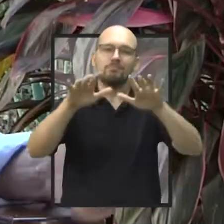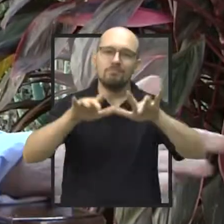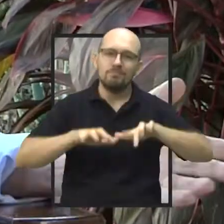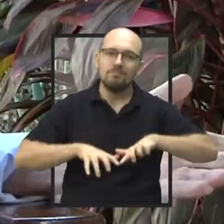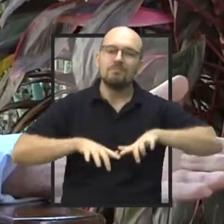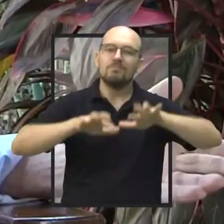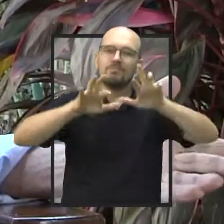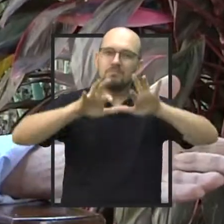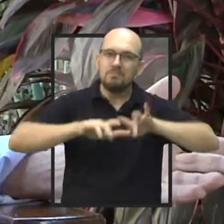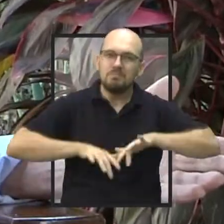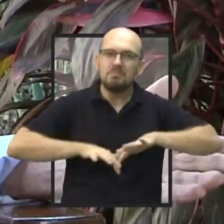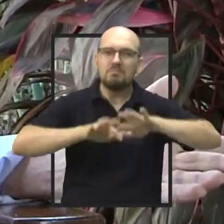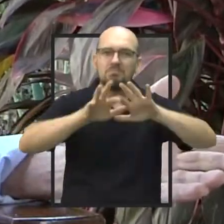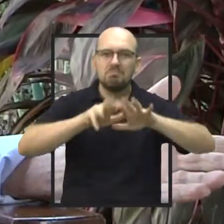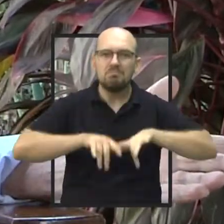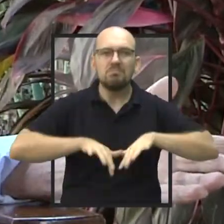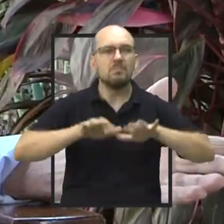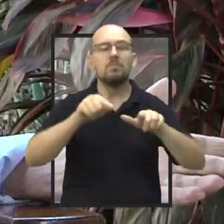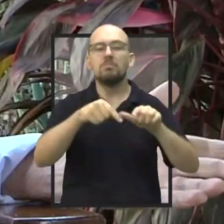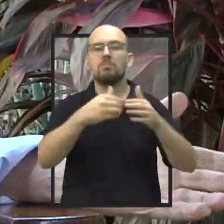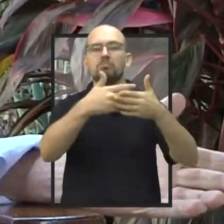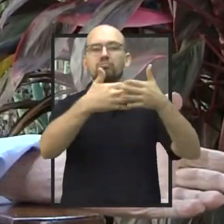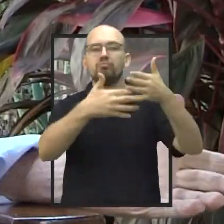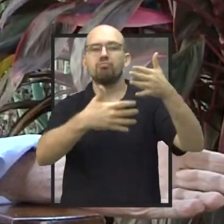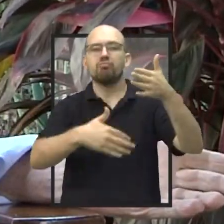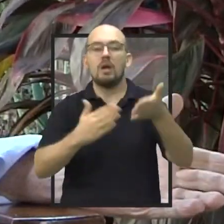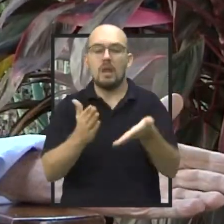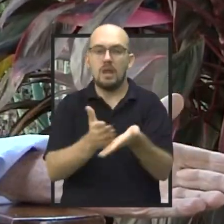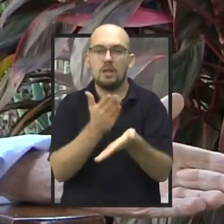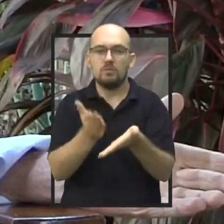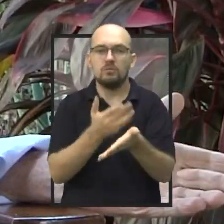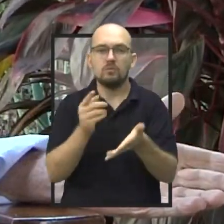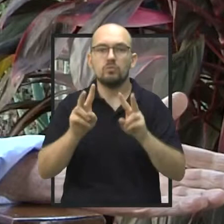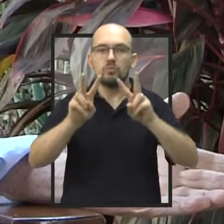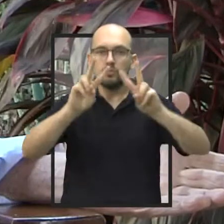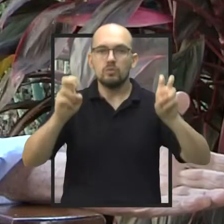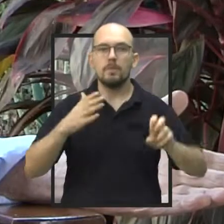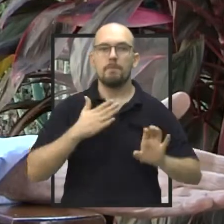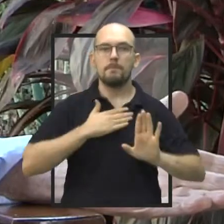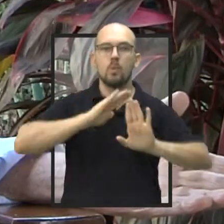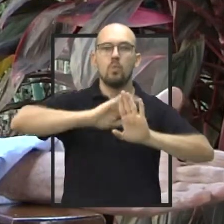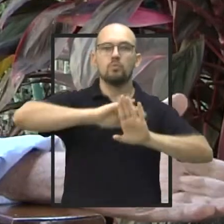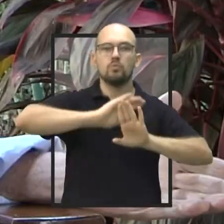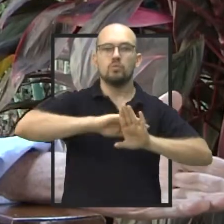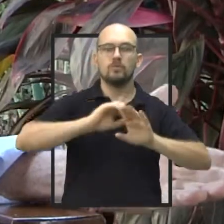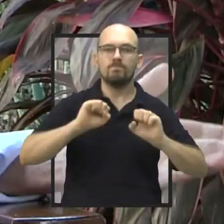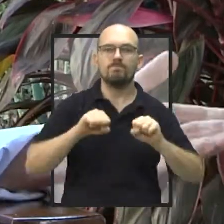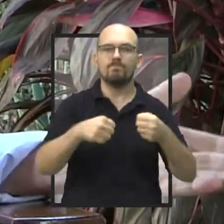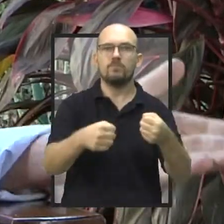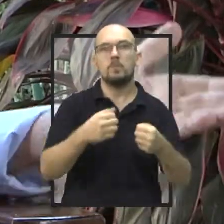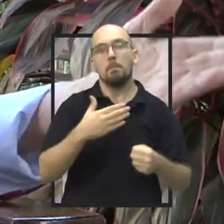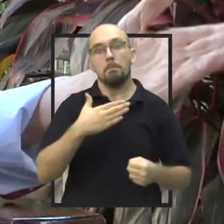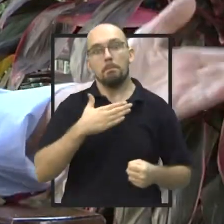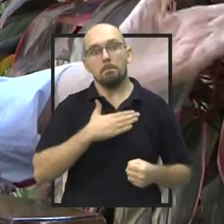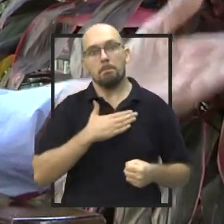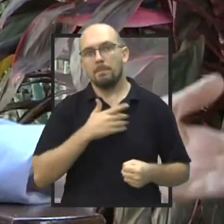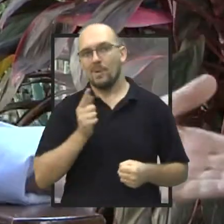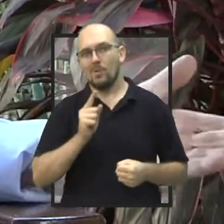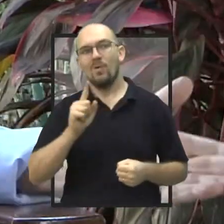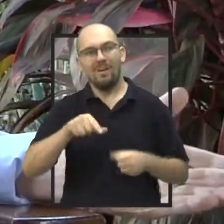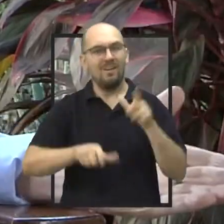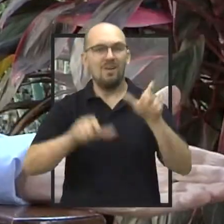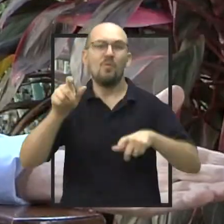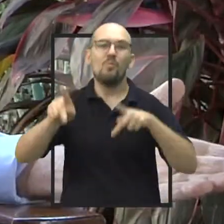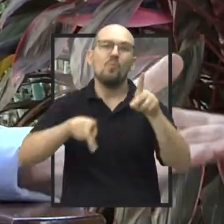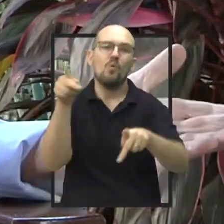acabei escrevendo um livro a respeito dos meus ideais, meus não, eu diria dos ideais do